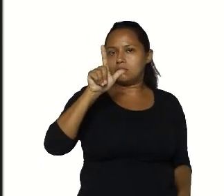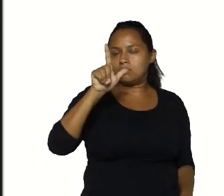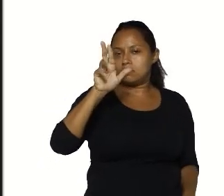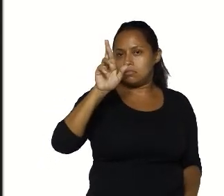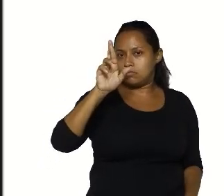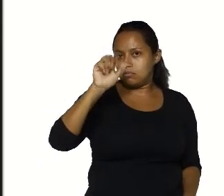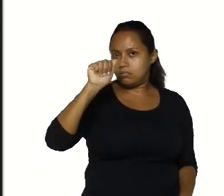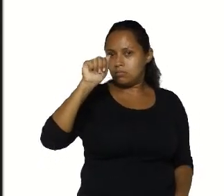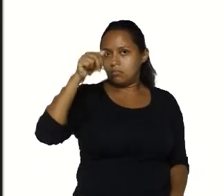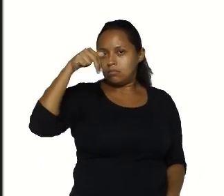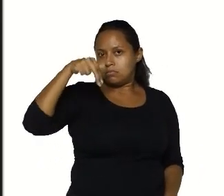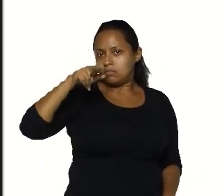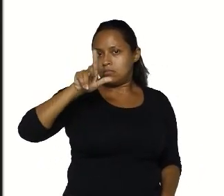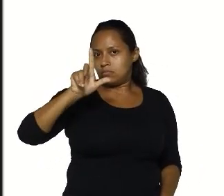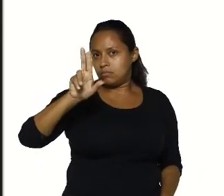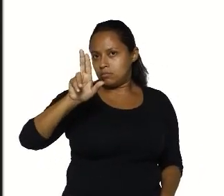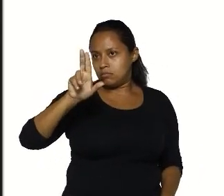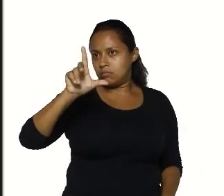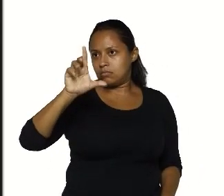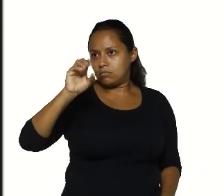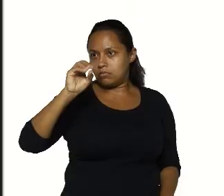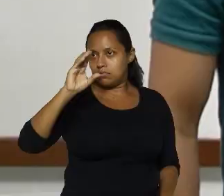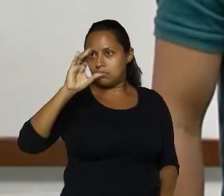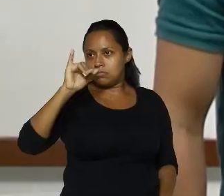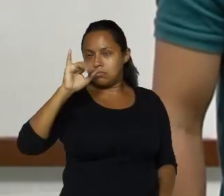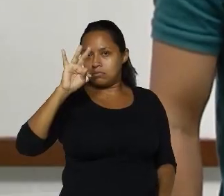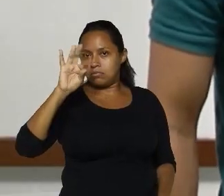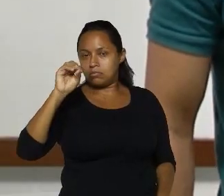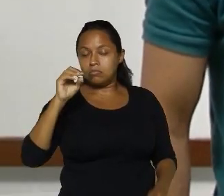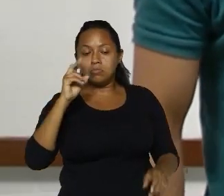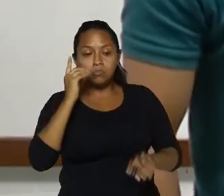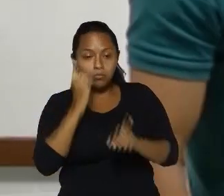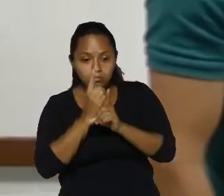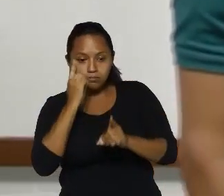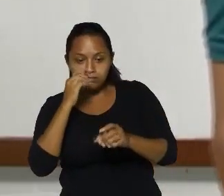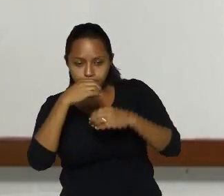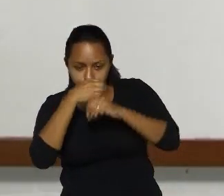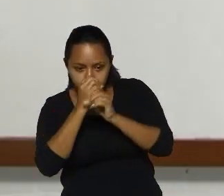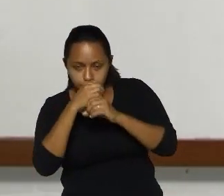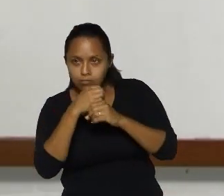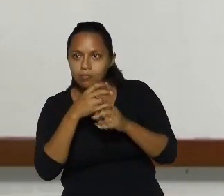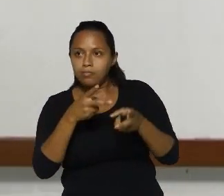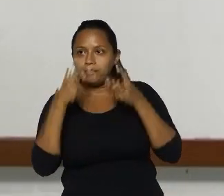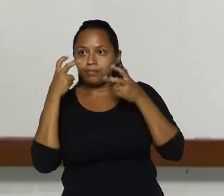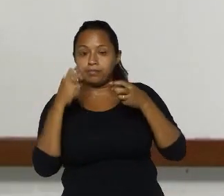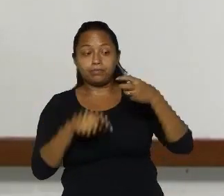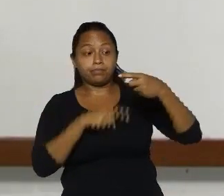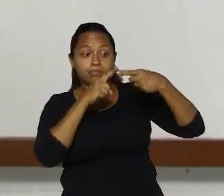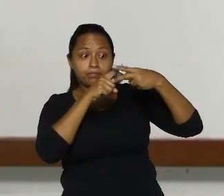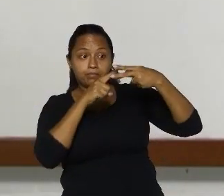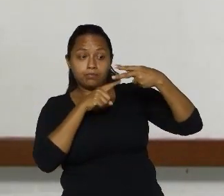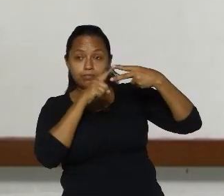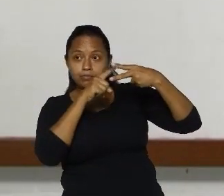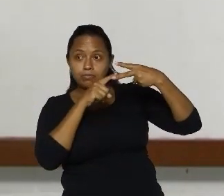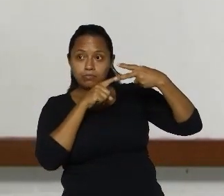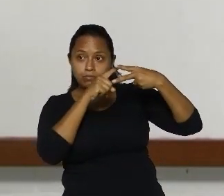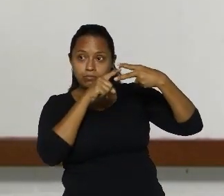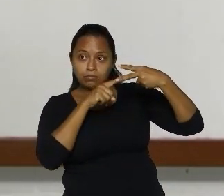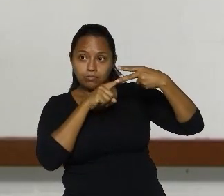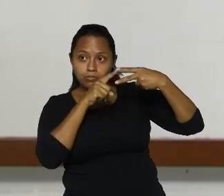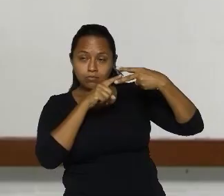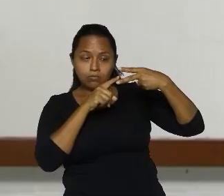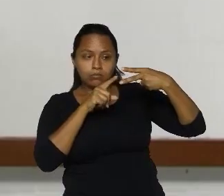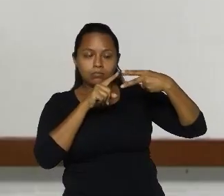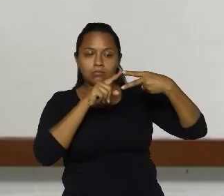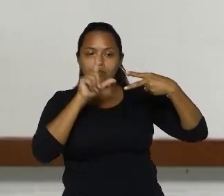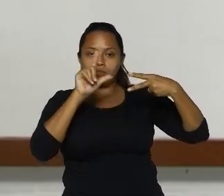porque observa-se os grânulos dentro dessas células. Já as 2 células aqui de baixo, o linfócito e